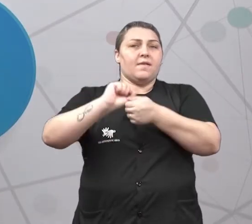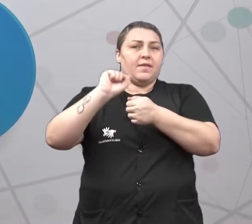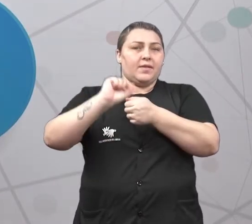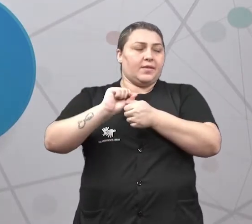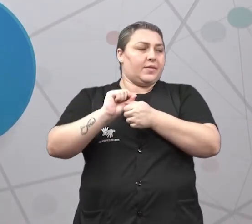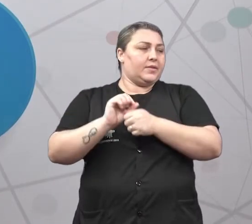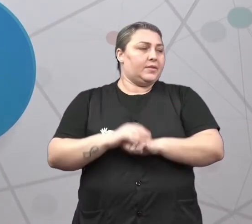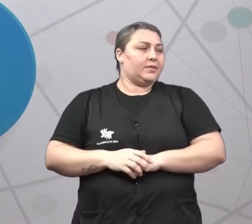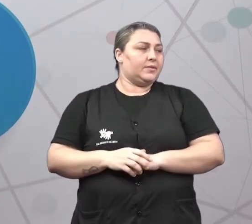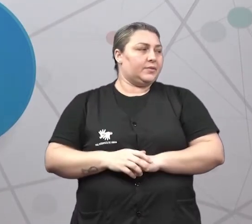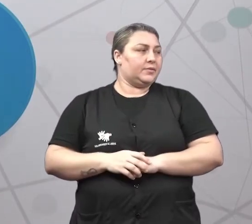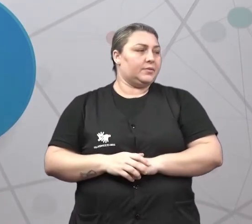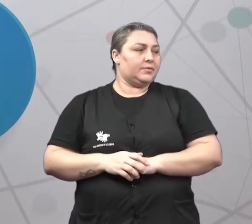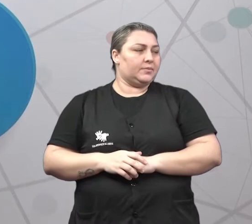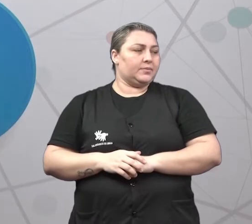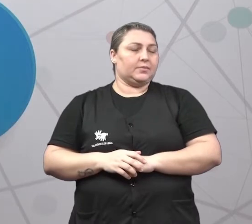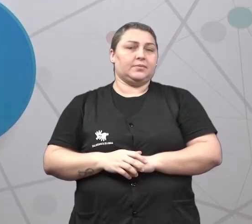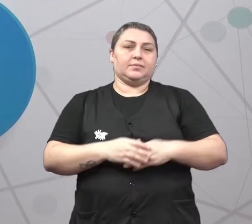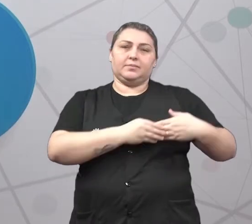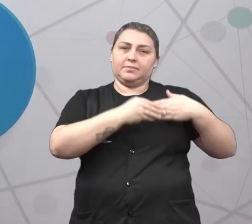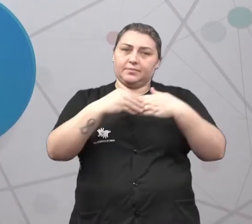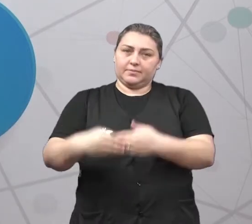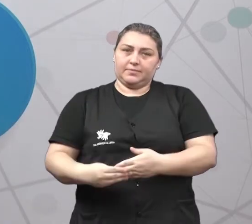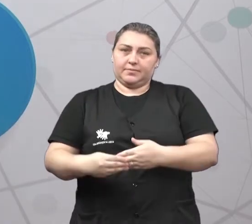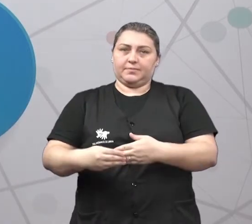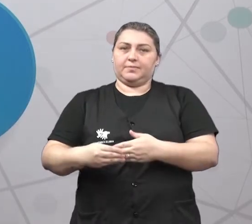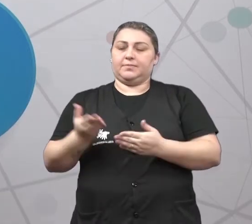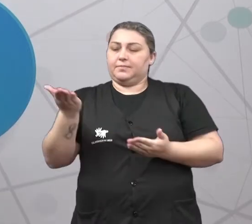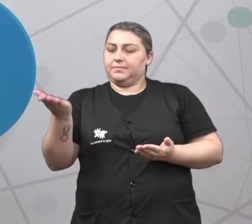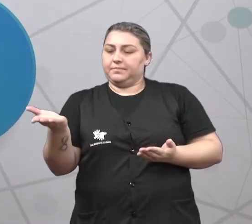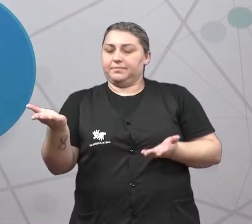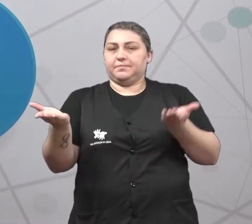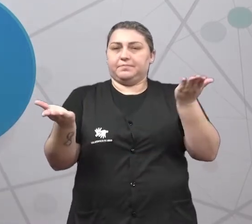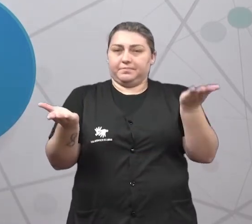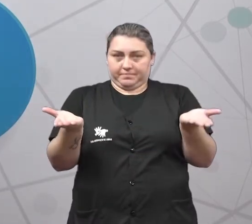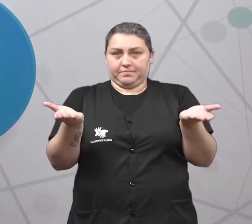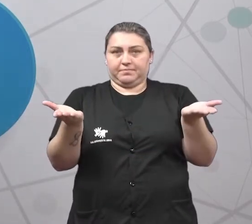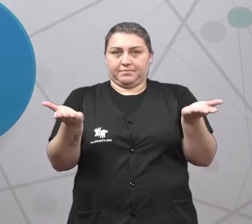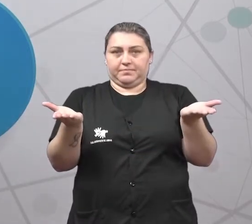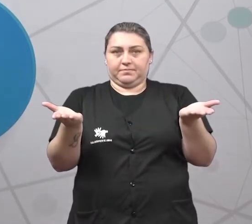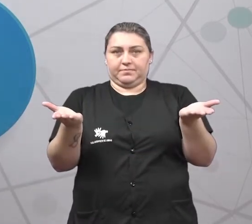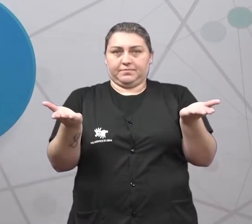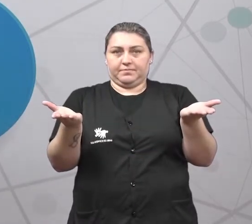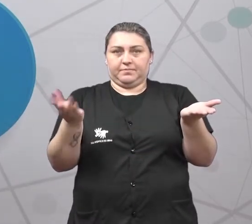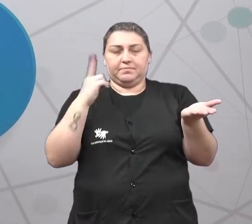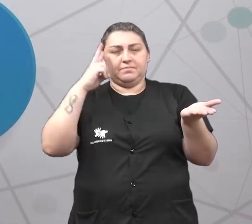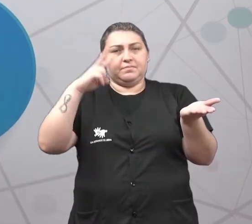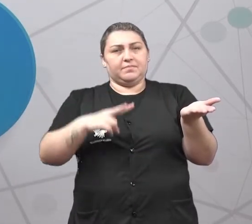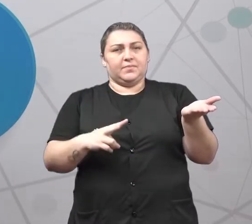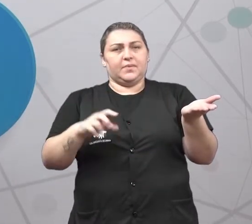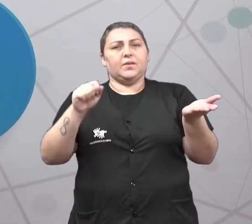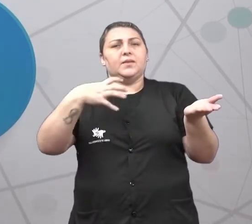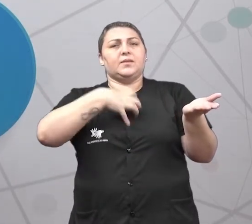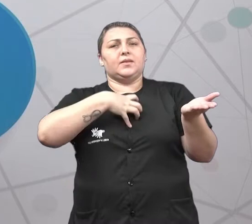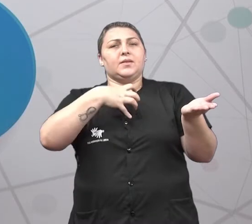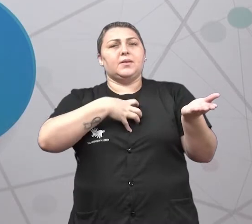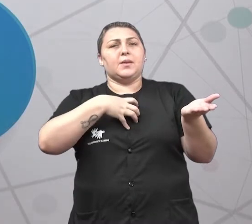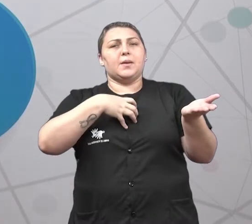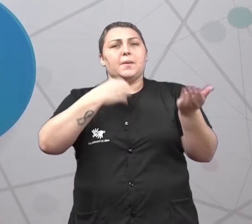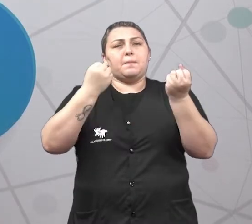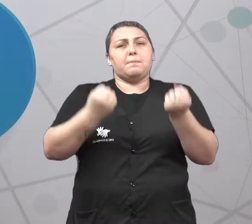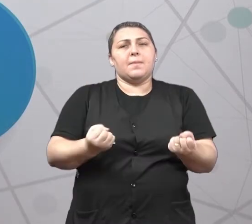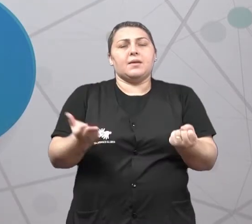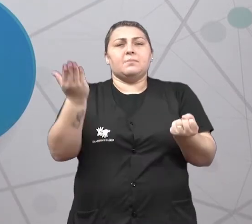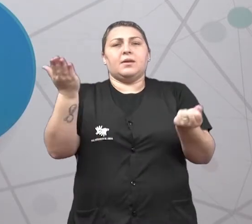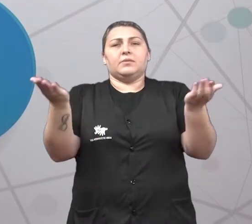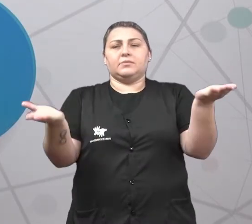Eles pegavam, colocavam o objeto de um lado numa mão e na outra. Então, eles verificavam o que que pesa mais.